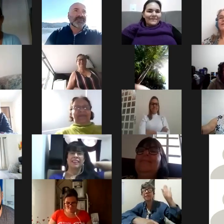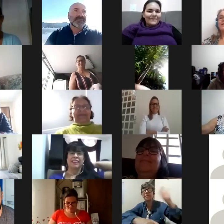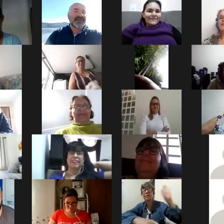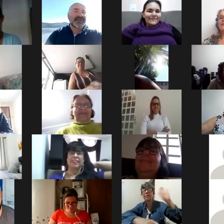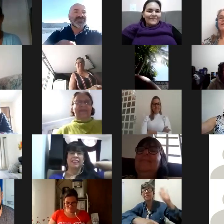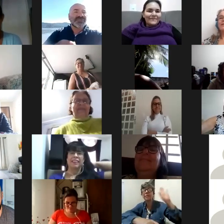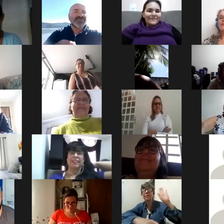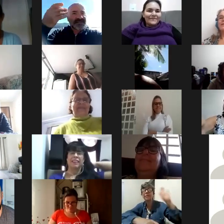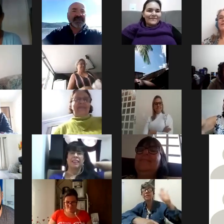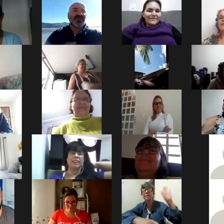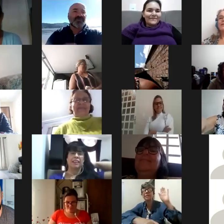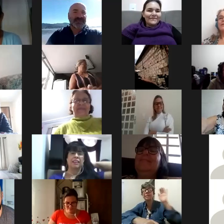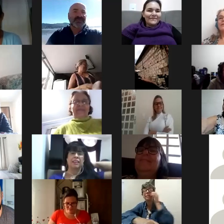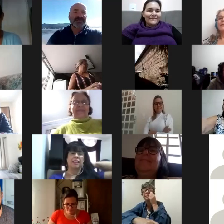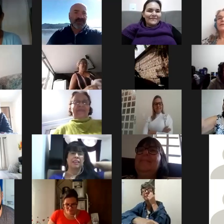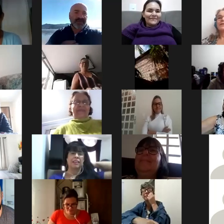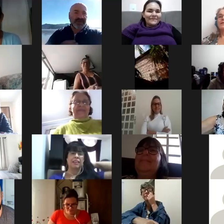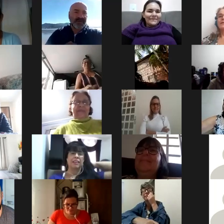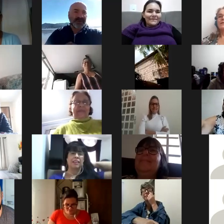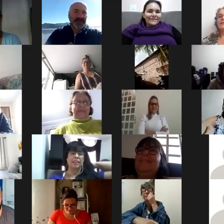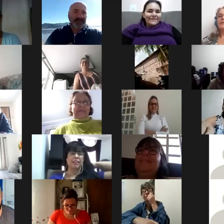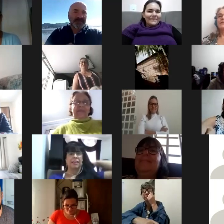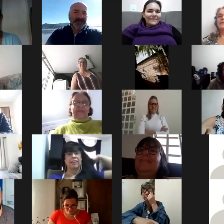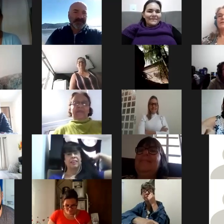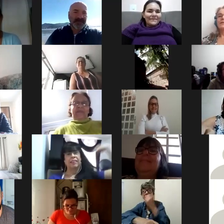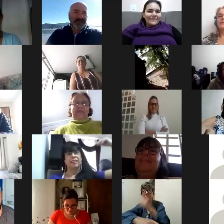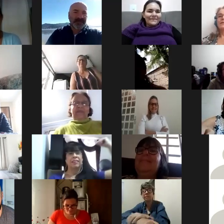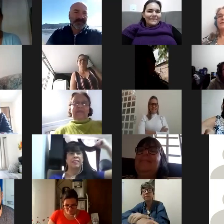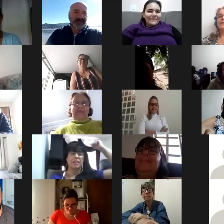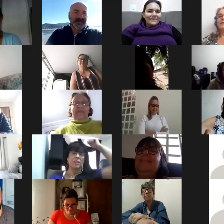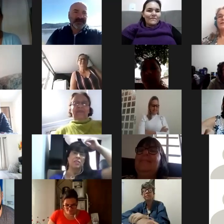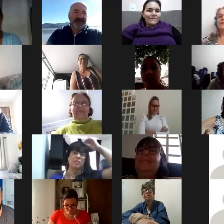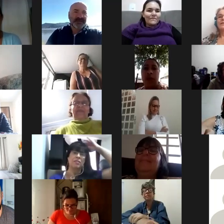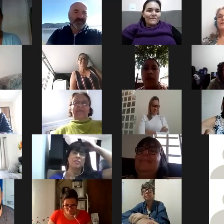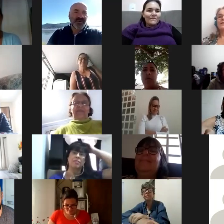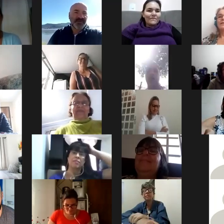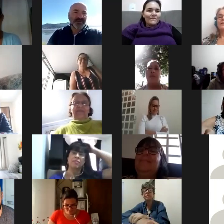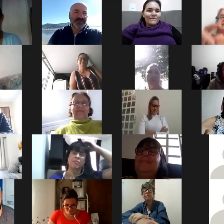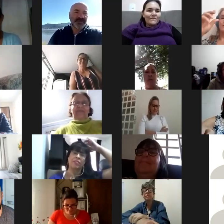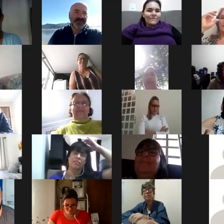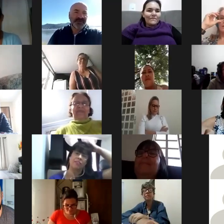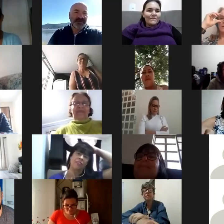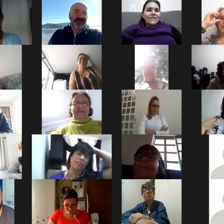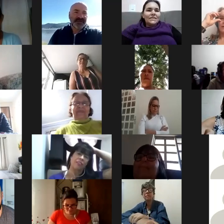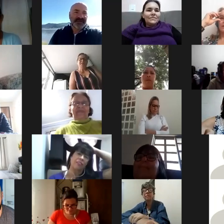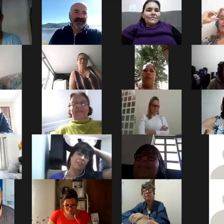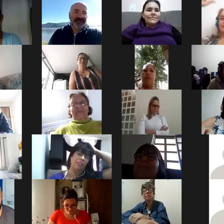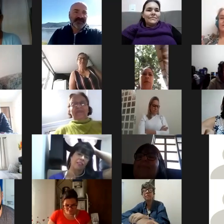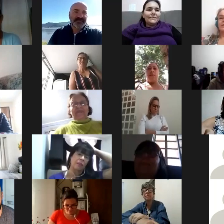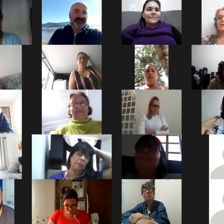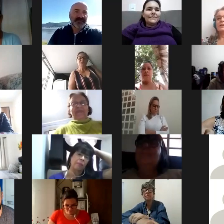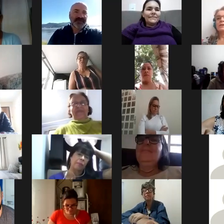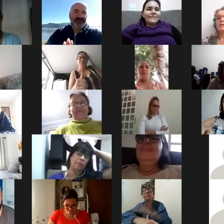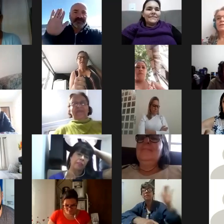mesmo. Mas falando do passar do tempo aí. Uhum. Tá bom? Tá jóia. Valeu, Pepe.